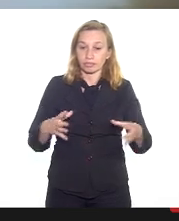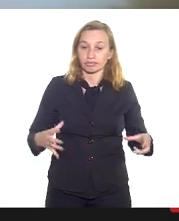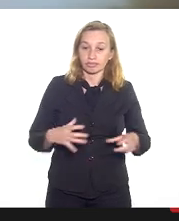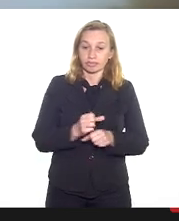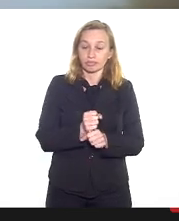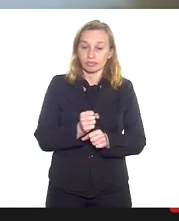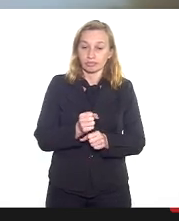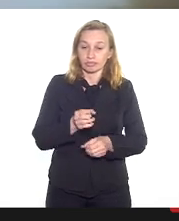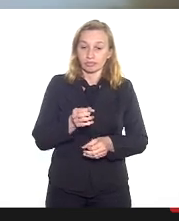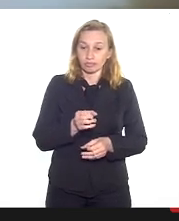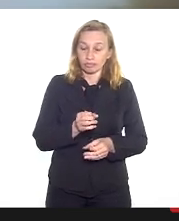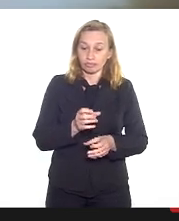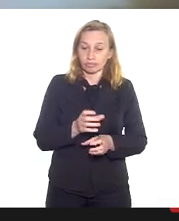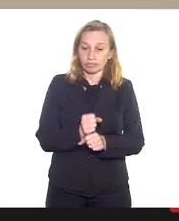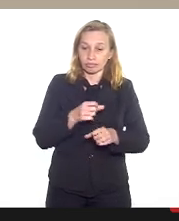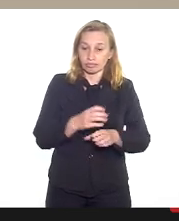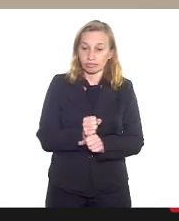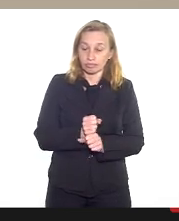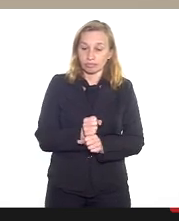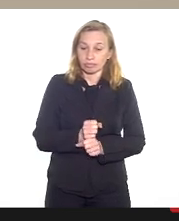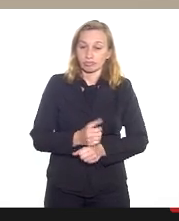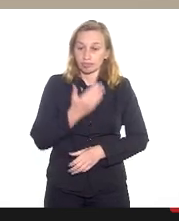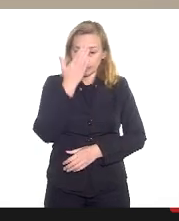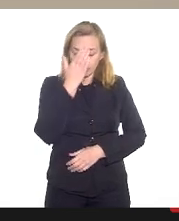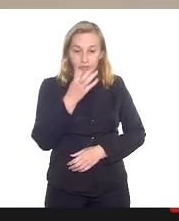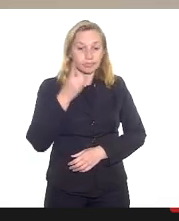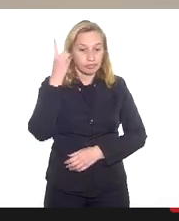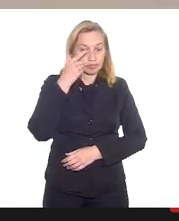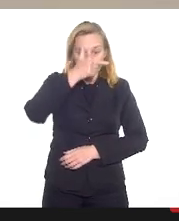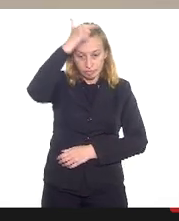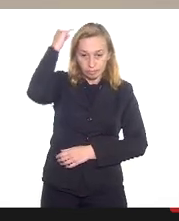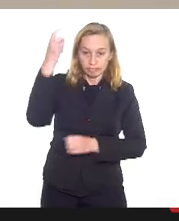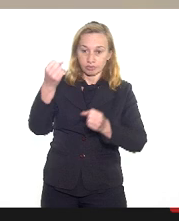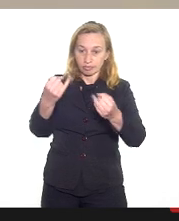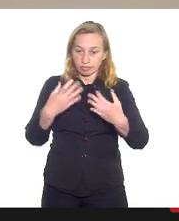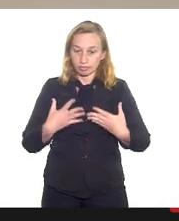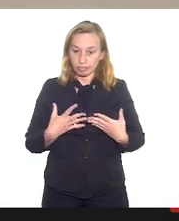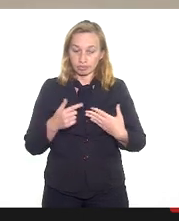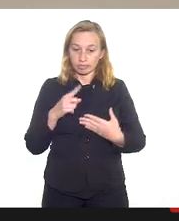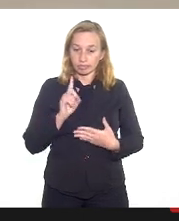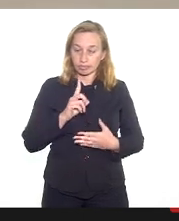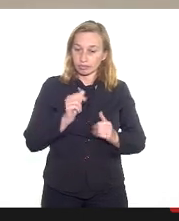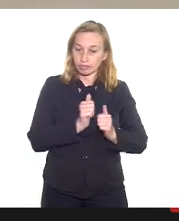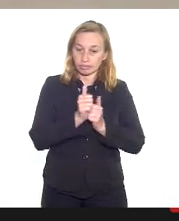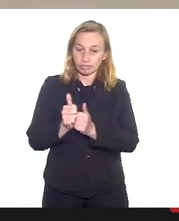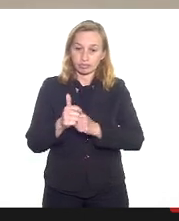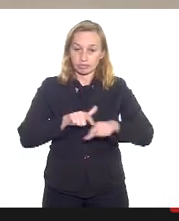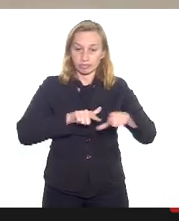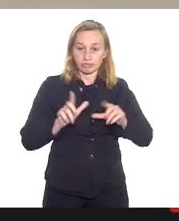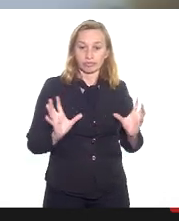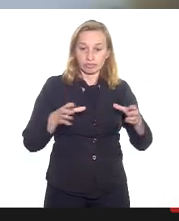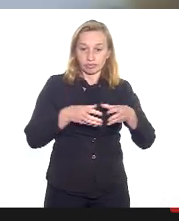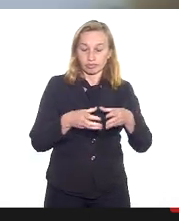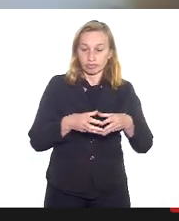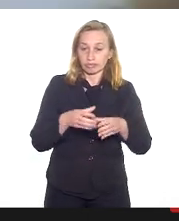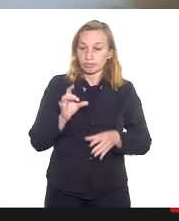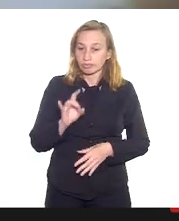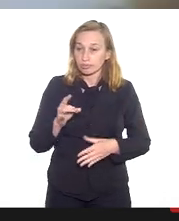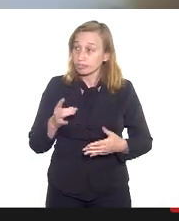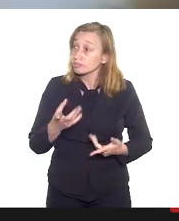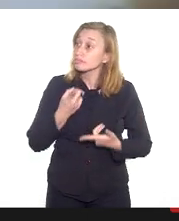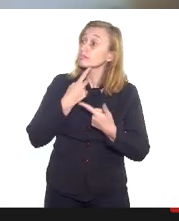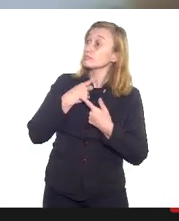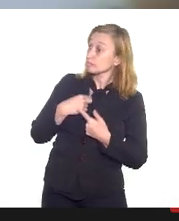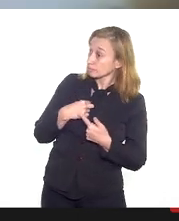Tributação. Obrigado, deputado, pelo esclarecimento. Eu não estava acompanhando esse trabalho da comissão. Se você vai desejar, o